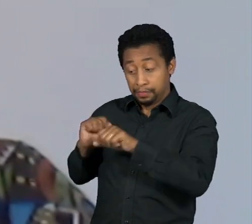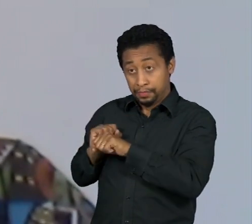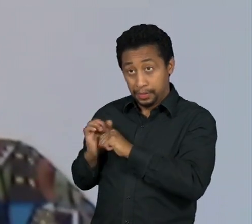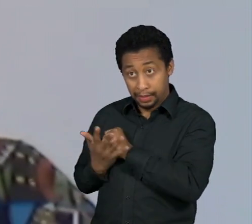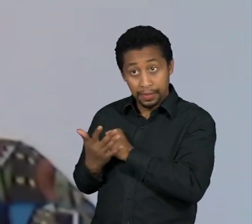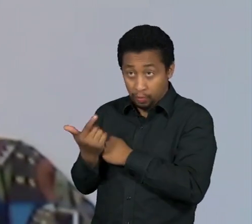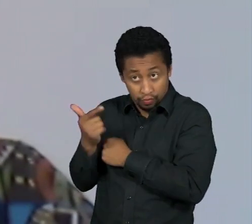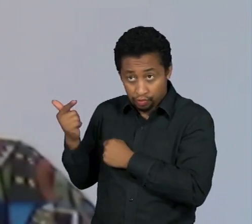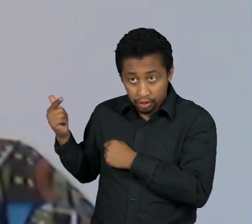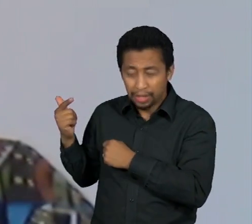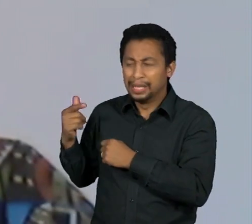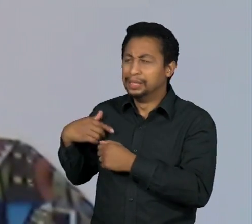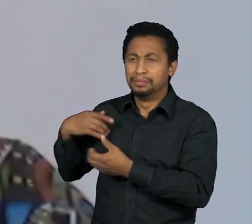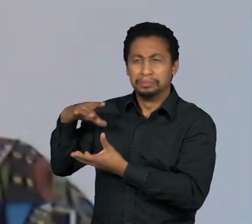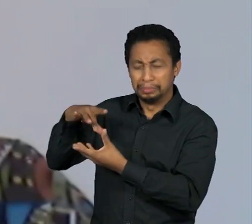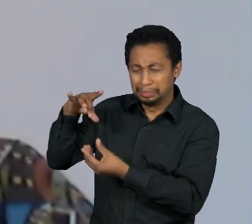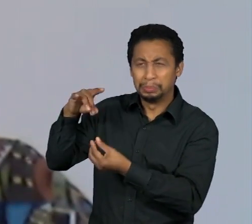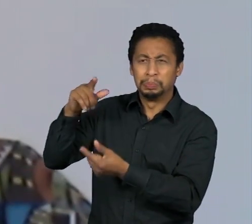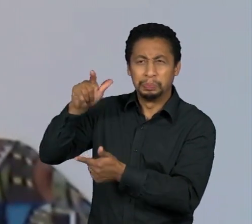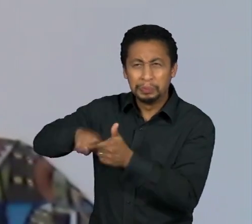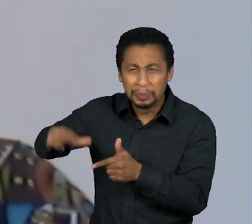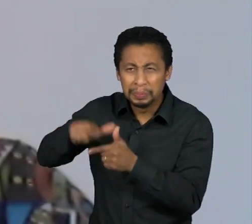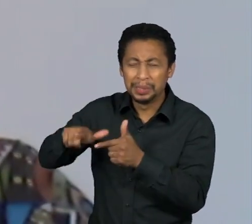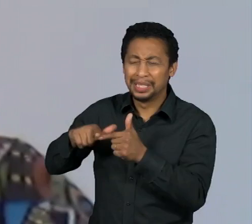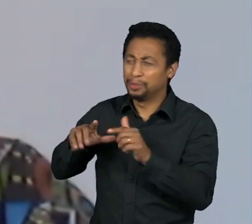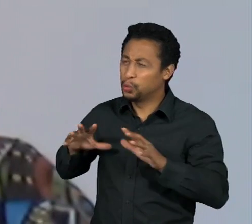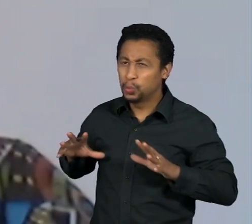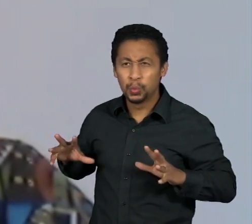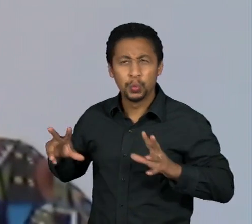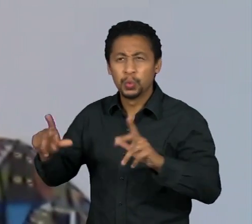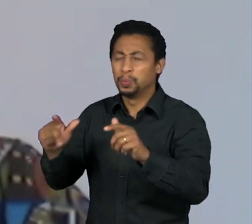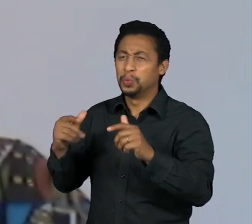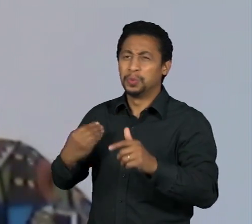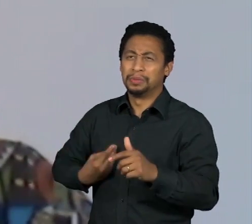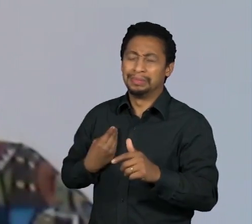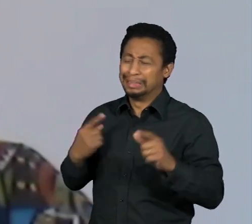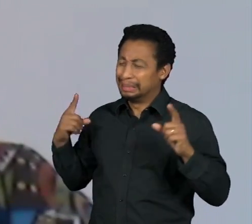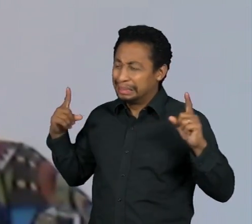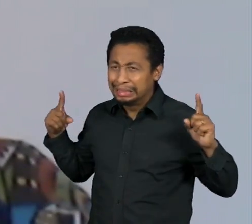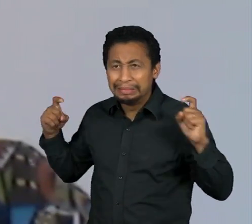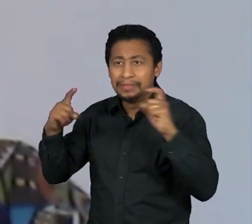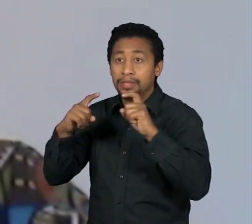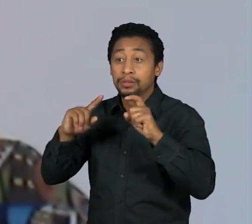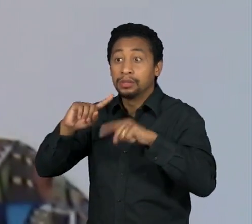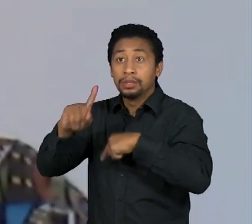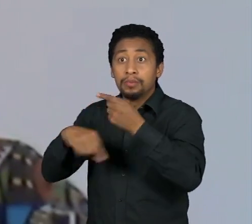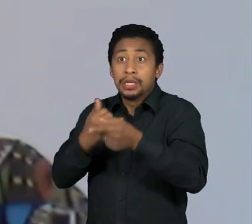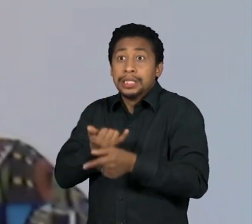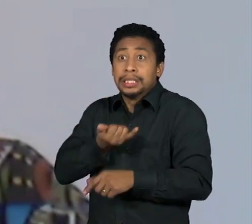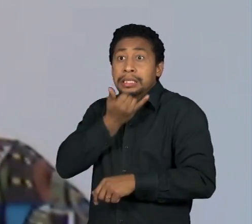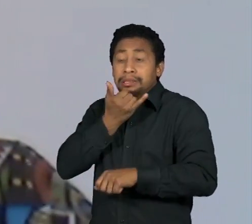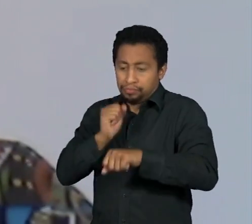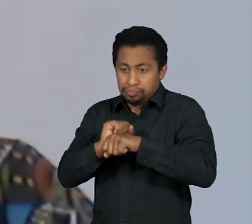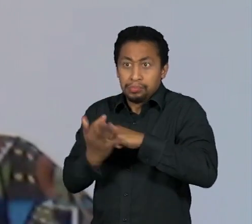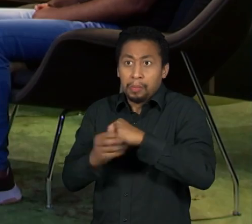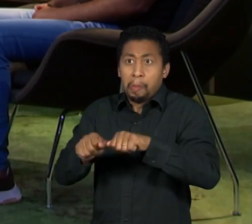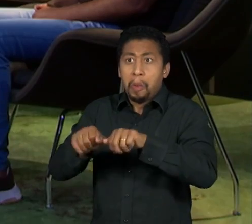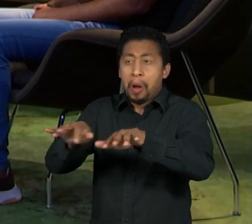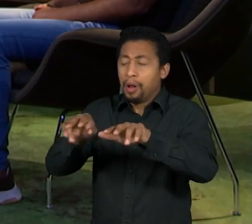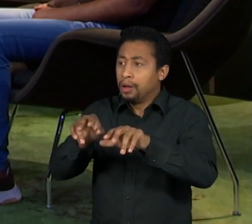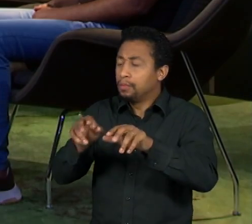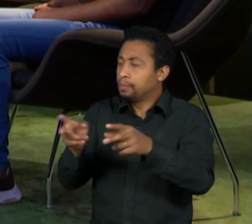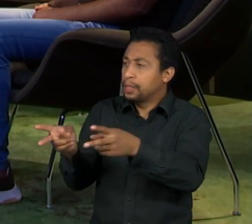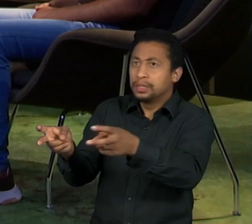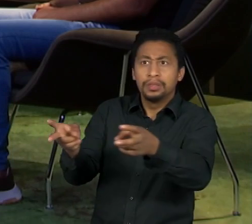doença democrática, que estávamos todos no mesmo barco, isso se mostrou absolutamente errôneo, equivocado. Por